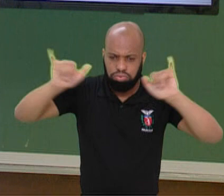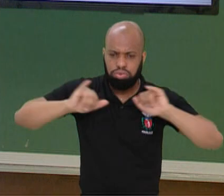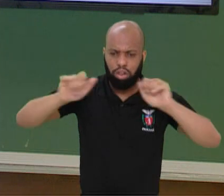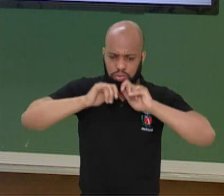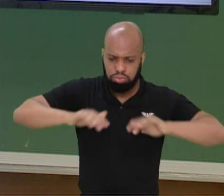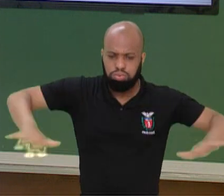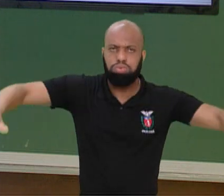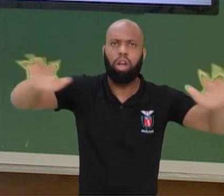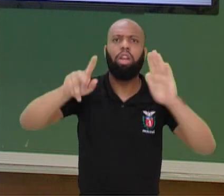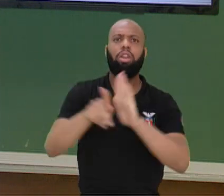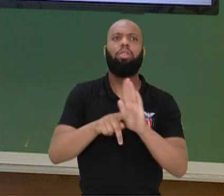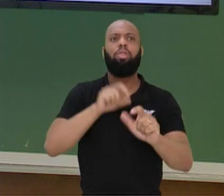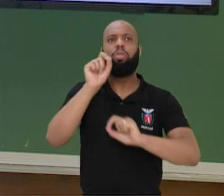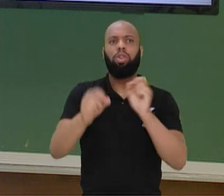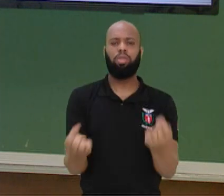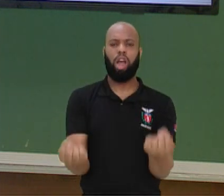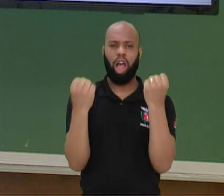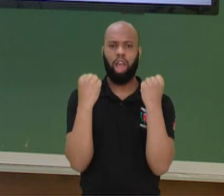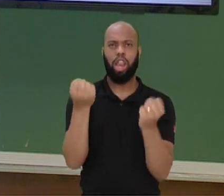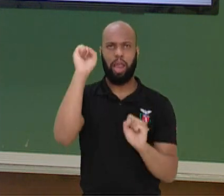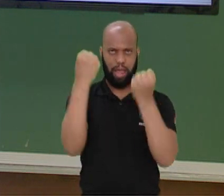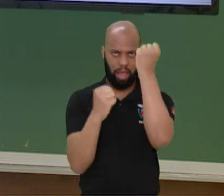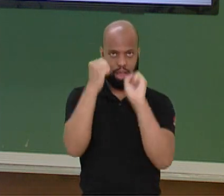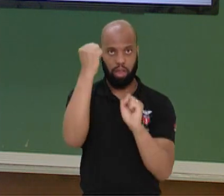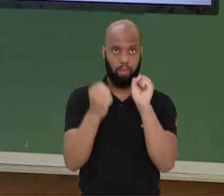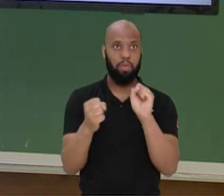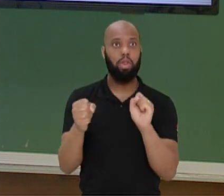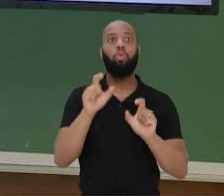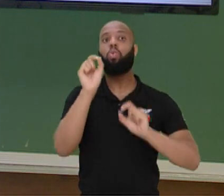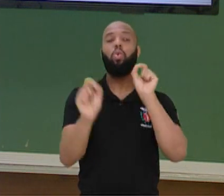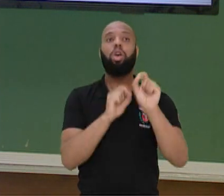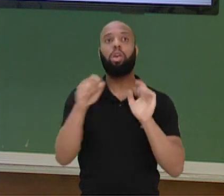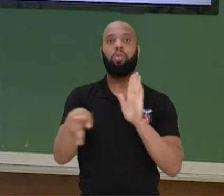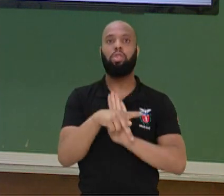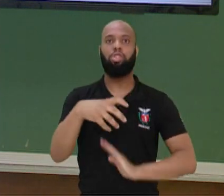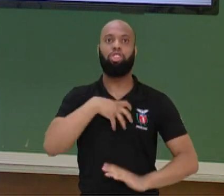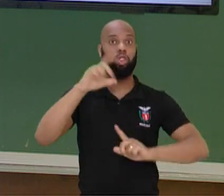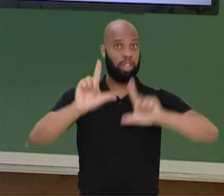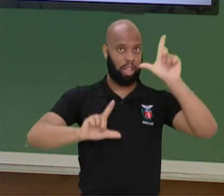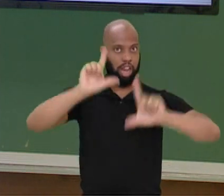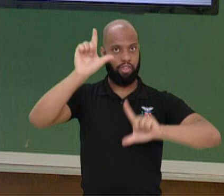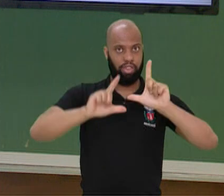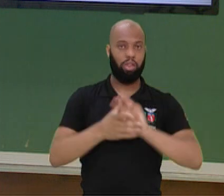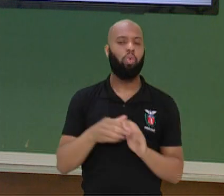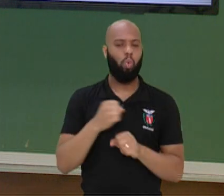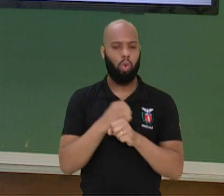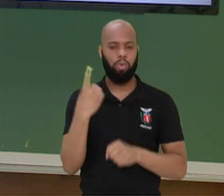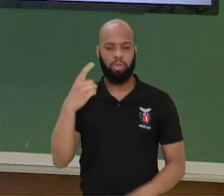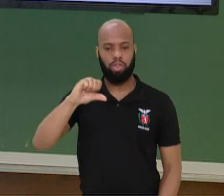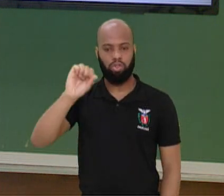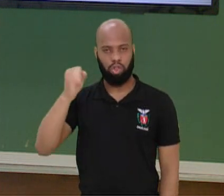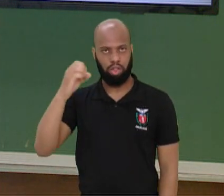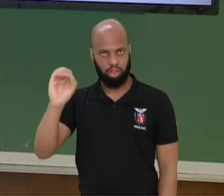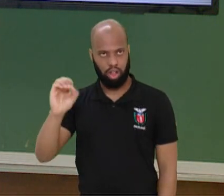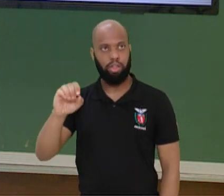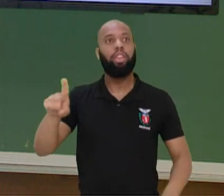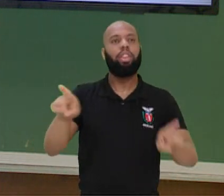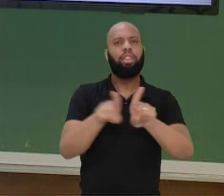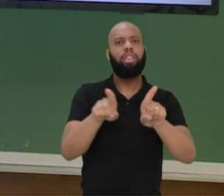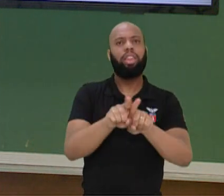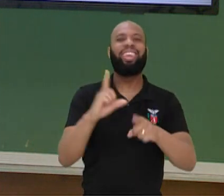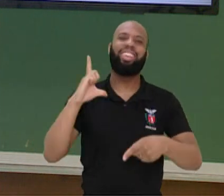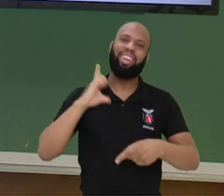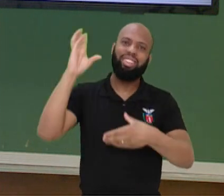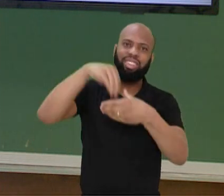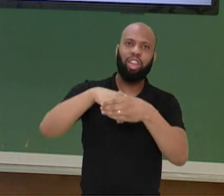atividades de academia no contexto da televisão, isso nos anos 80. Atividades de academia, então, existe uma